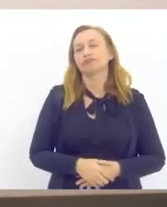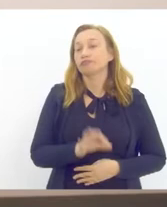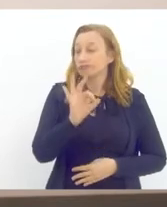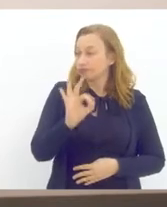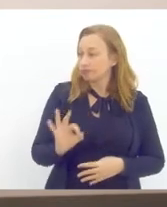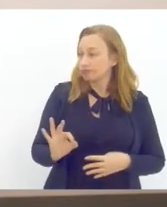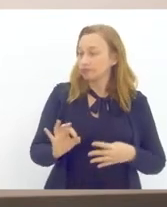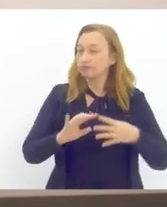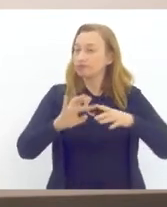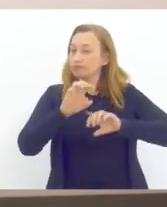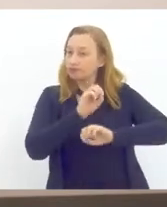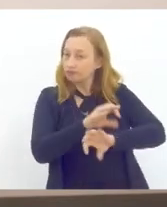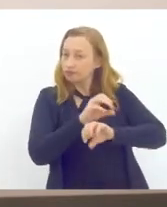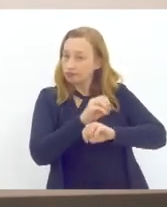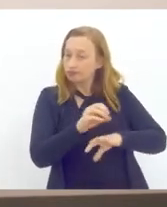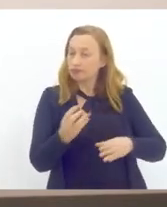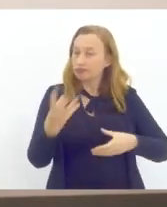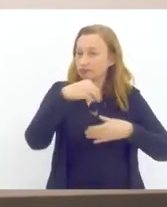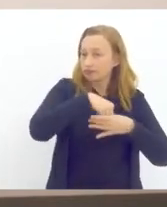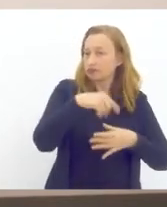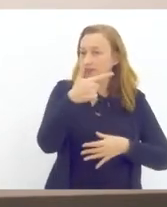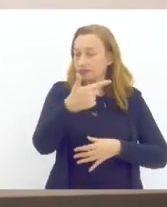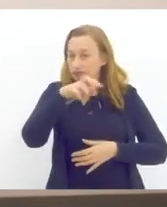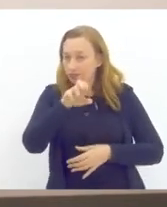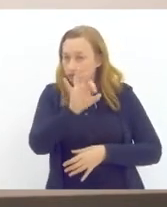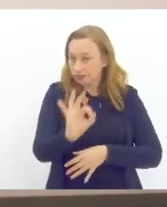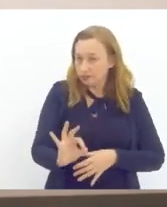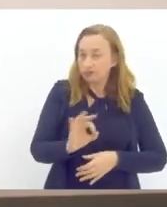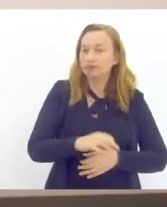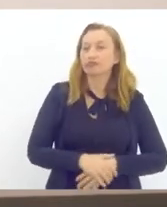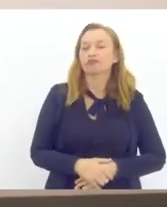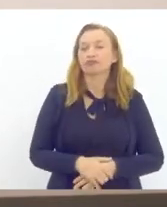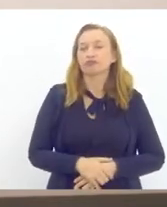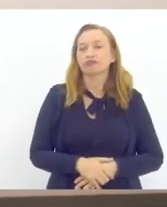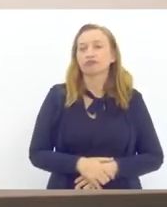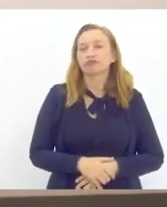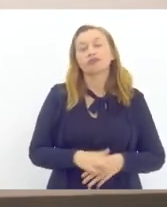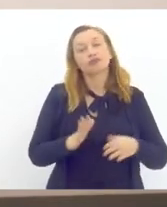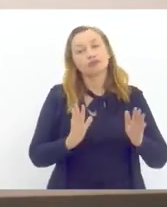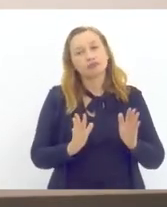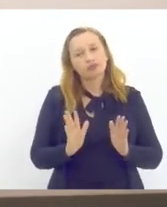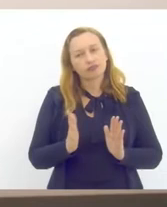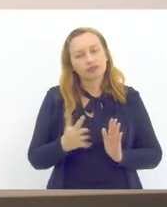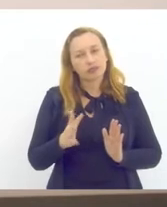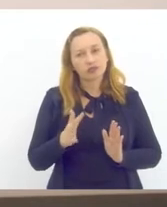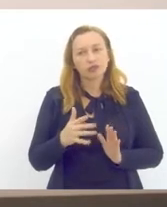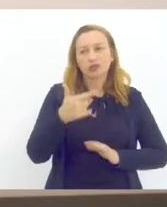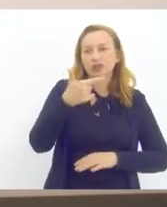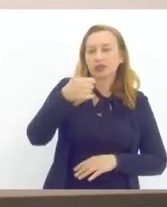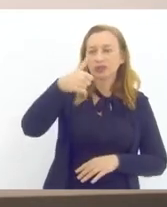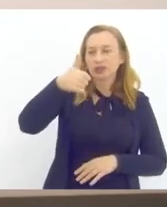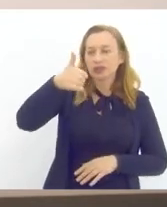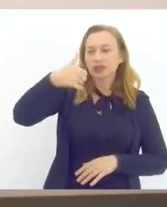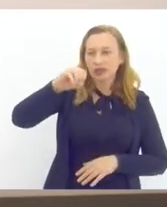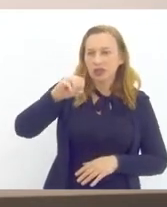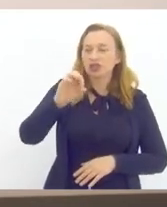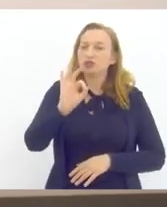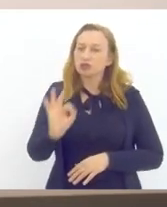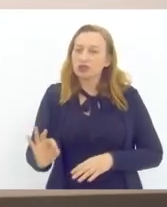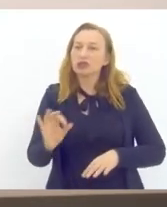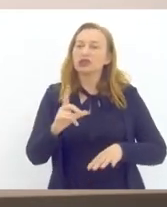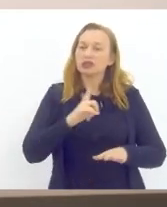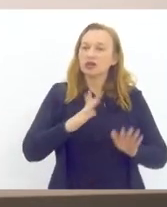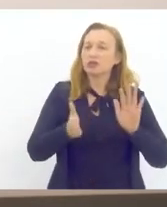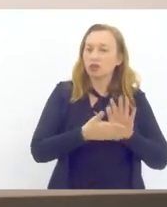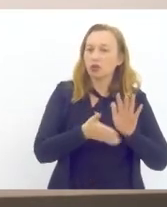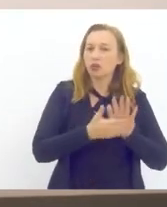da educação, dentro dos 25%, que o mínimo é 10%, é disso que nós estamos tratando aqui já, tem proposta já sobre a